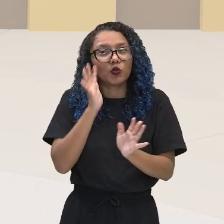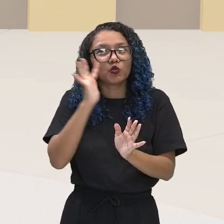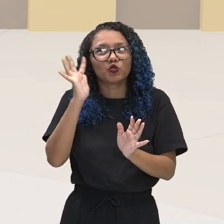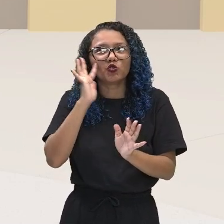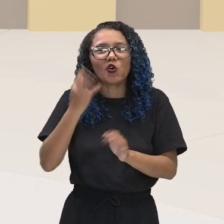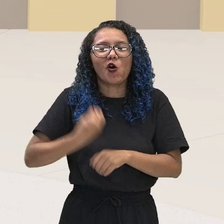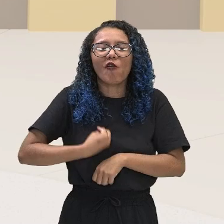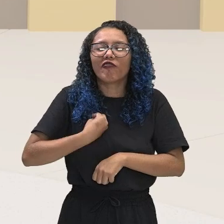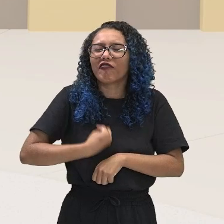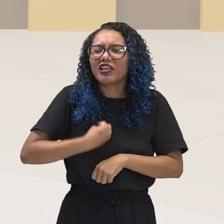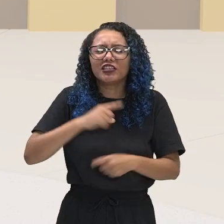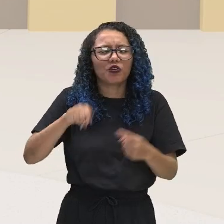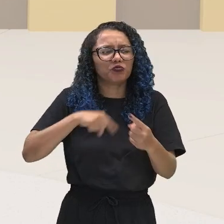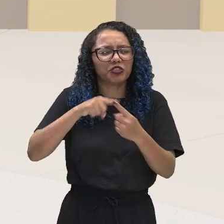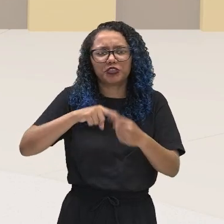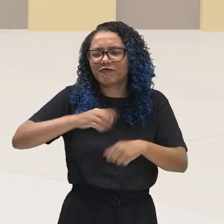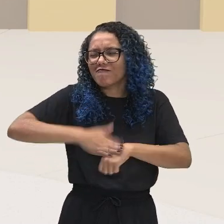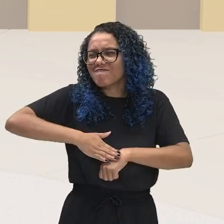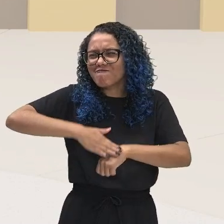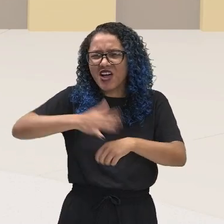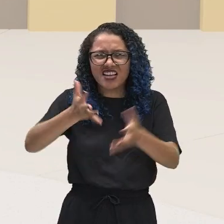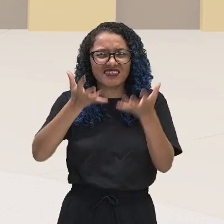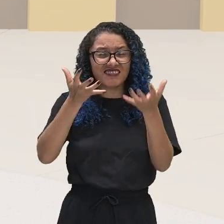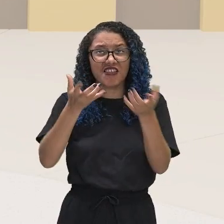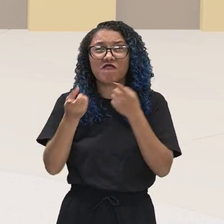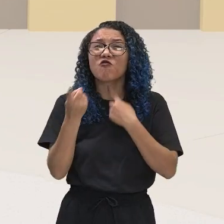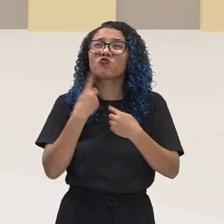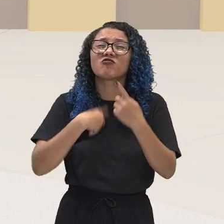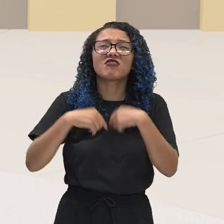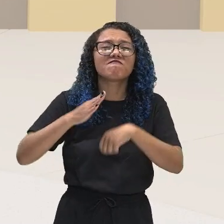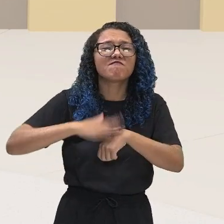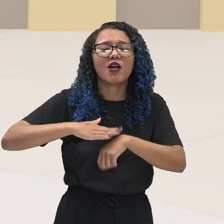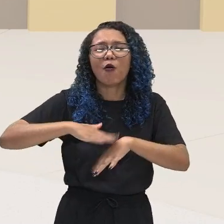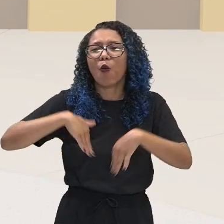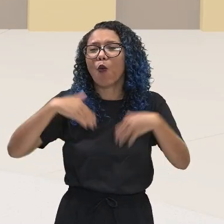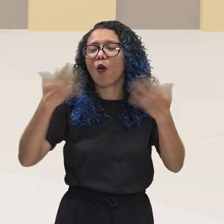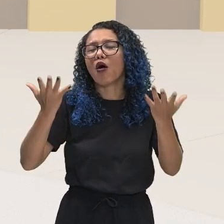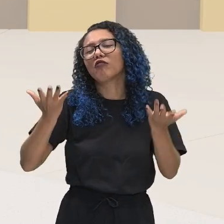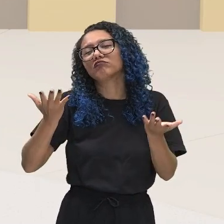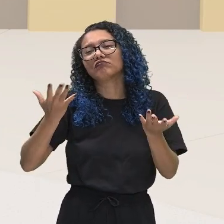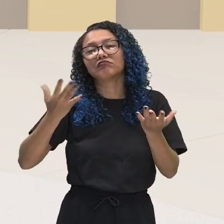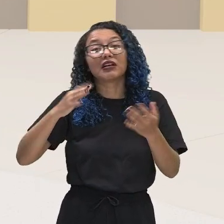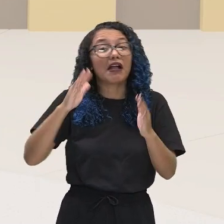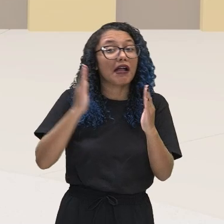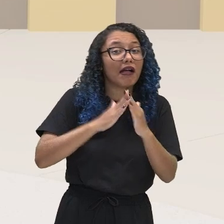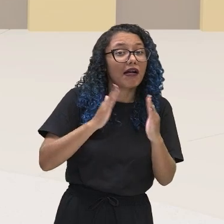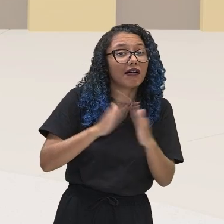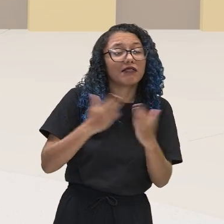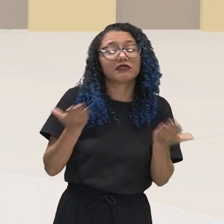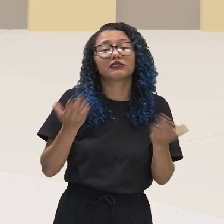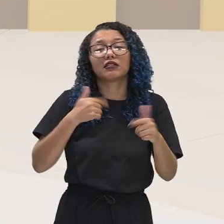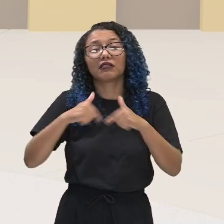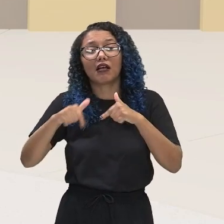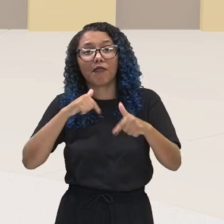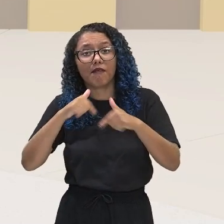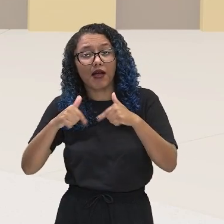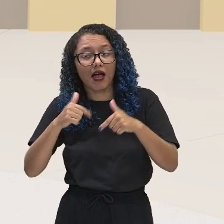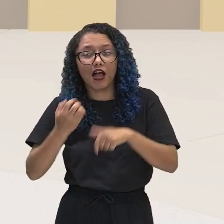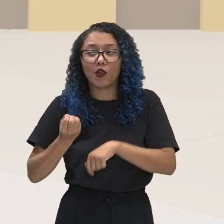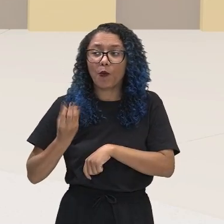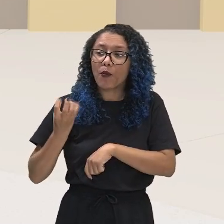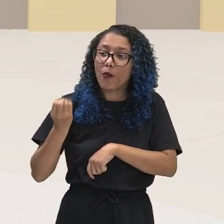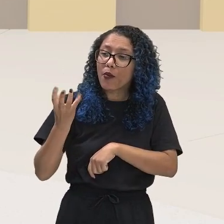seu sonho de vida? É ter uma casa própria, é ter um trabalho dos sonhos, é viajar o mundo. Então, isso